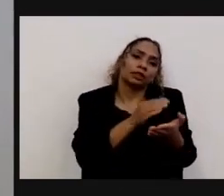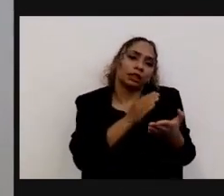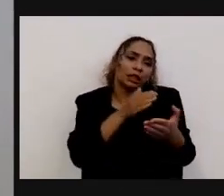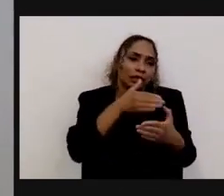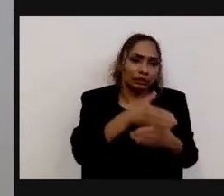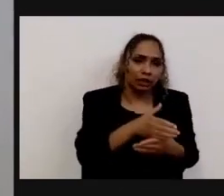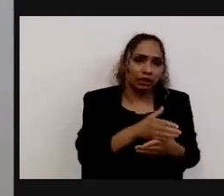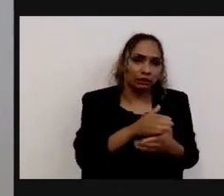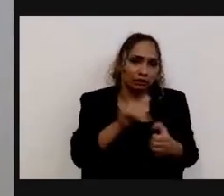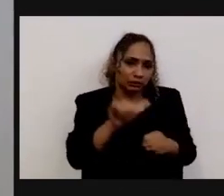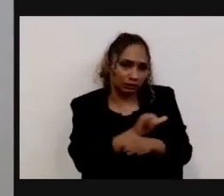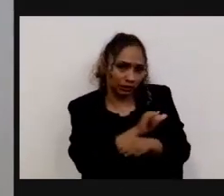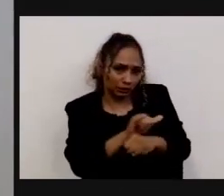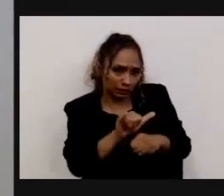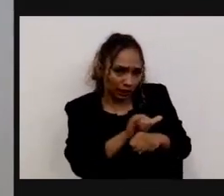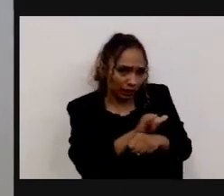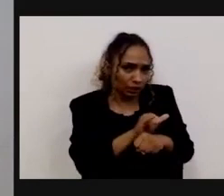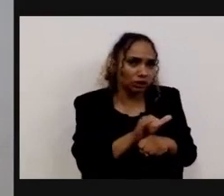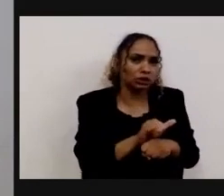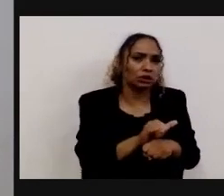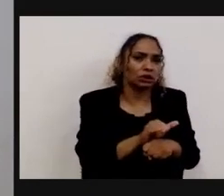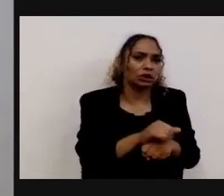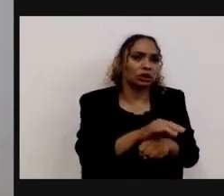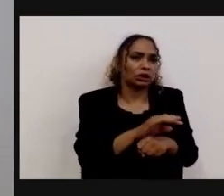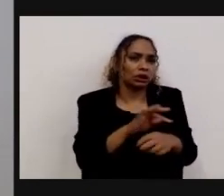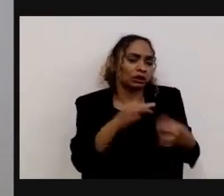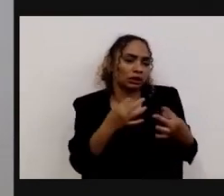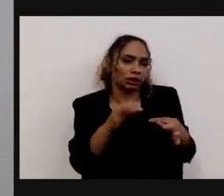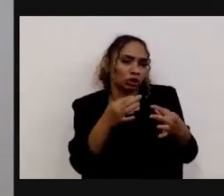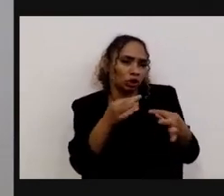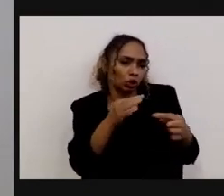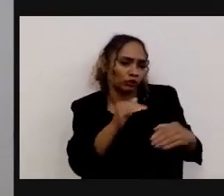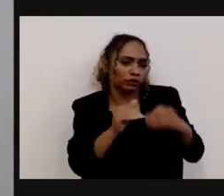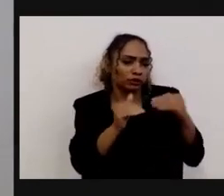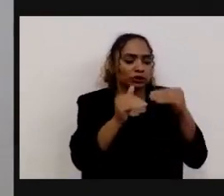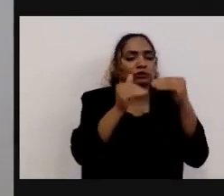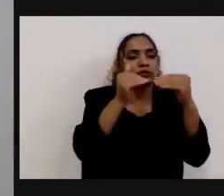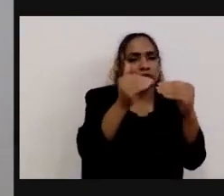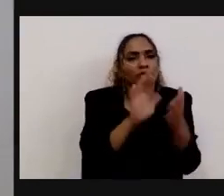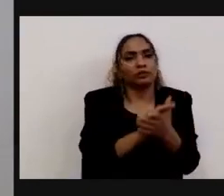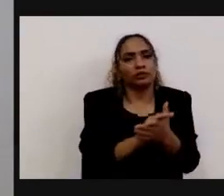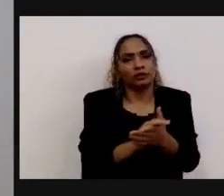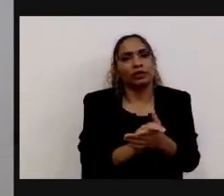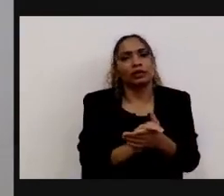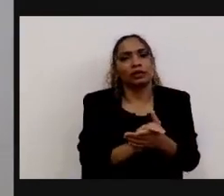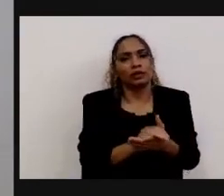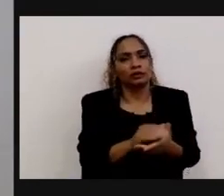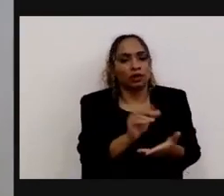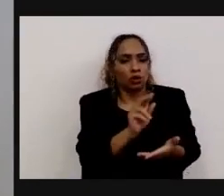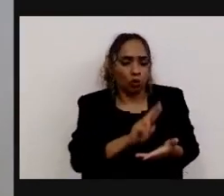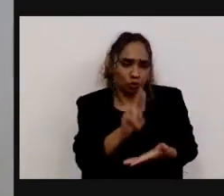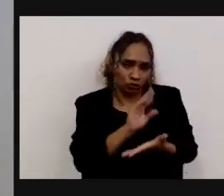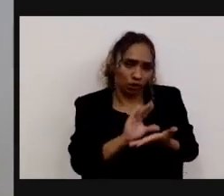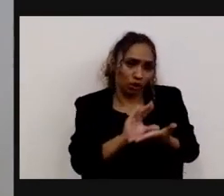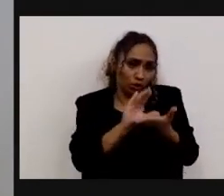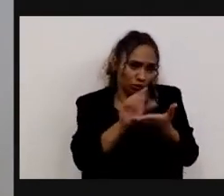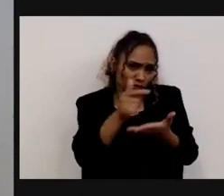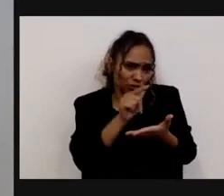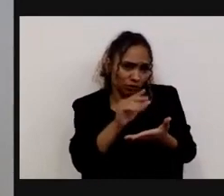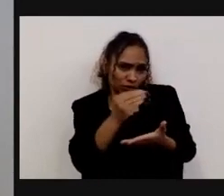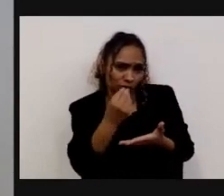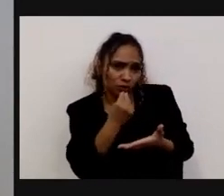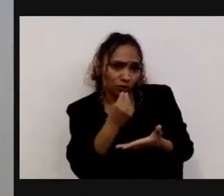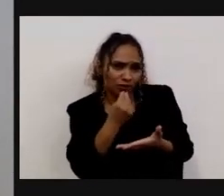estratégico mobilizar recursos tecnológicos vai desenvolver vai contratar gente gasta recursos né e depois vai